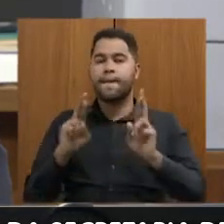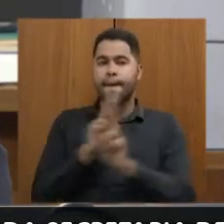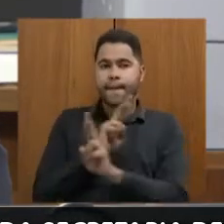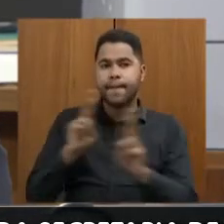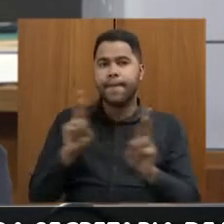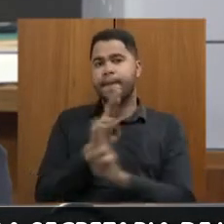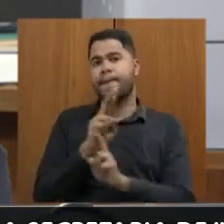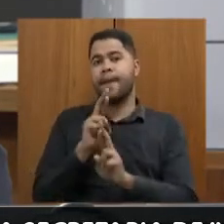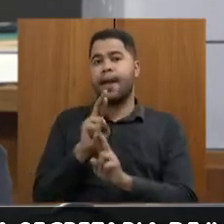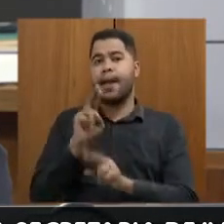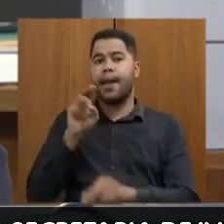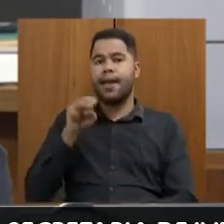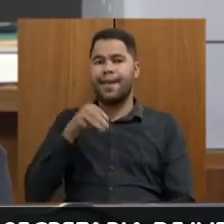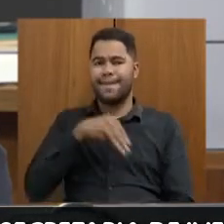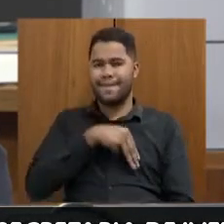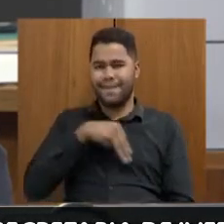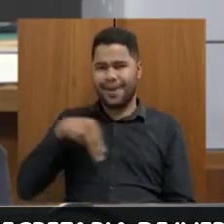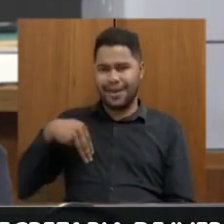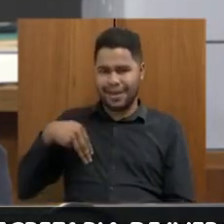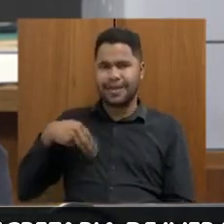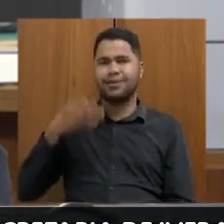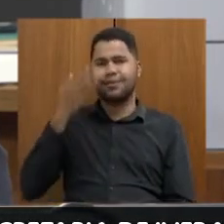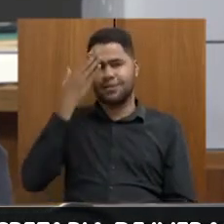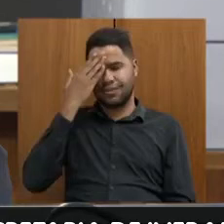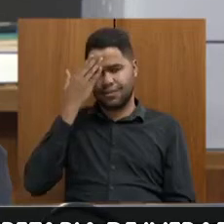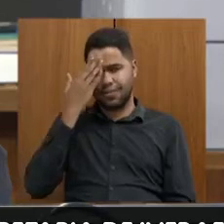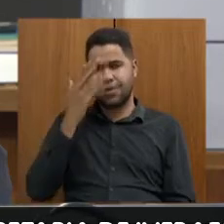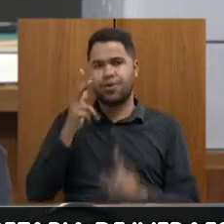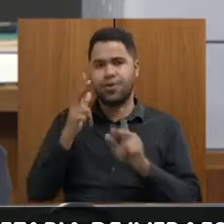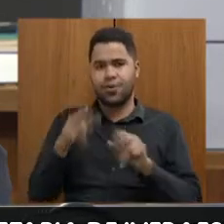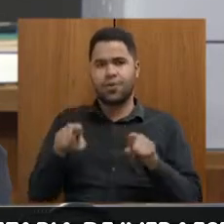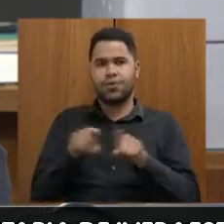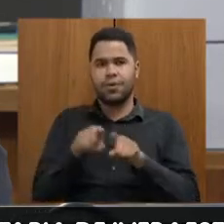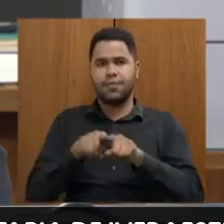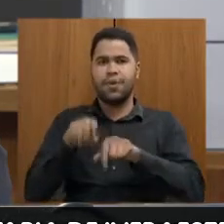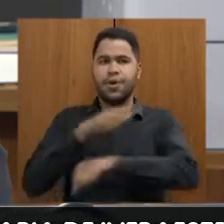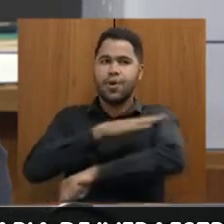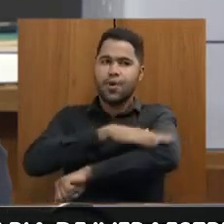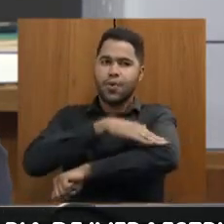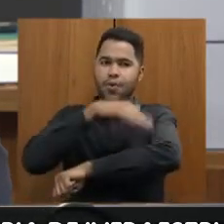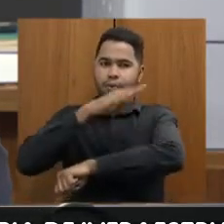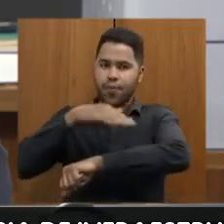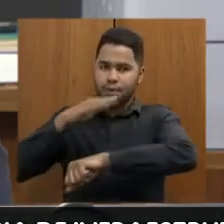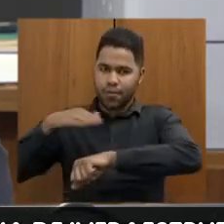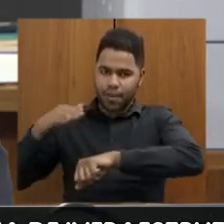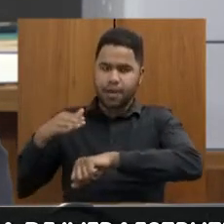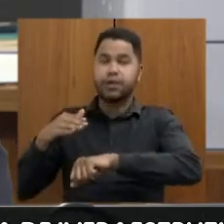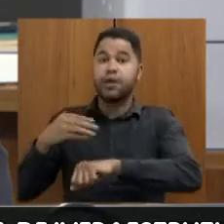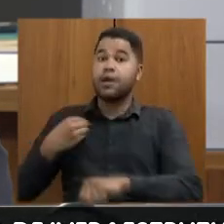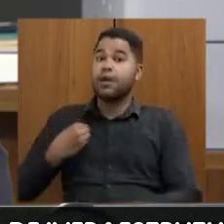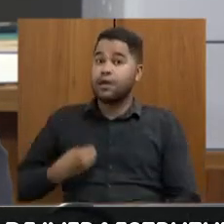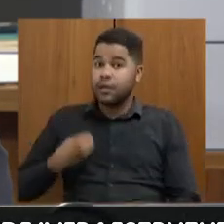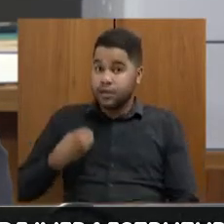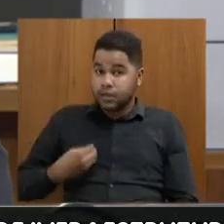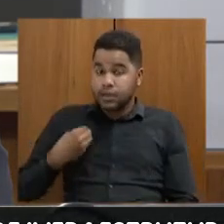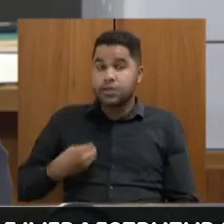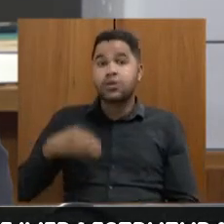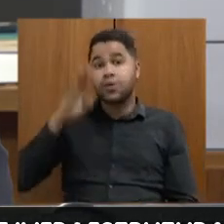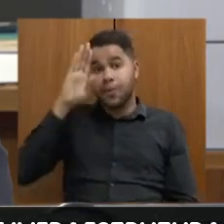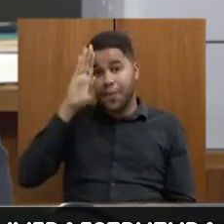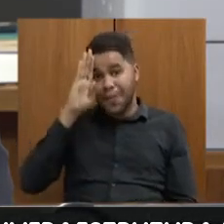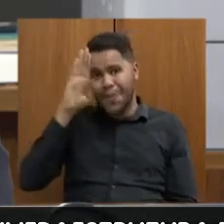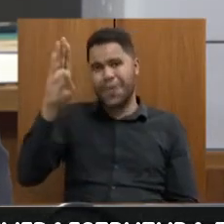a Mariana né nós sabemos que assim como que foi feito no de Brumadinho é existe né a